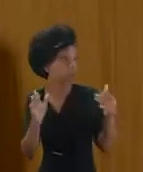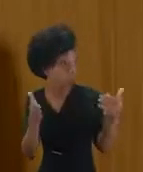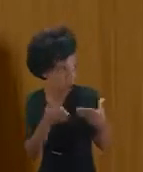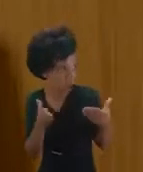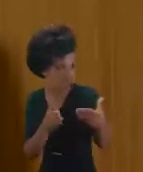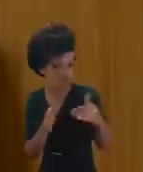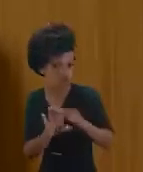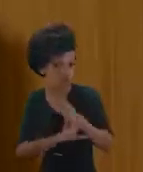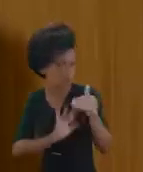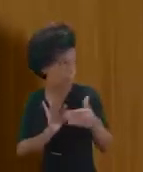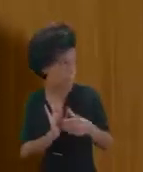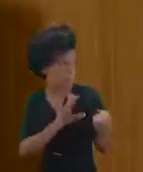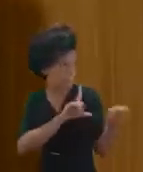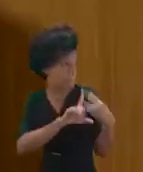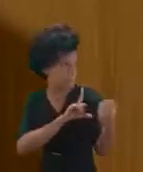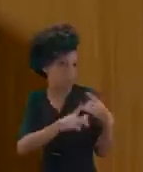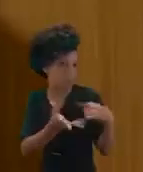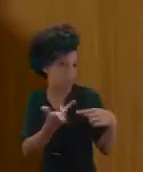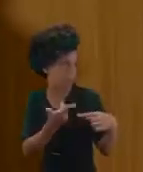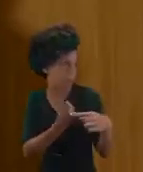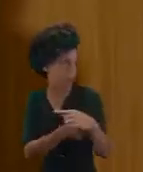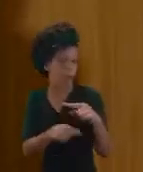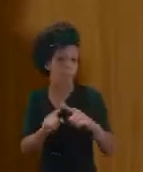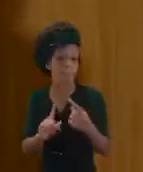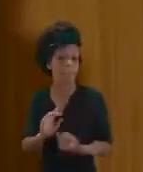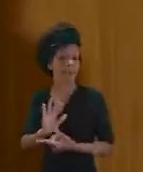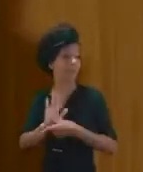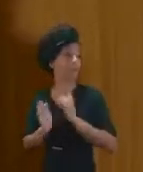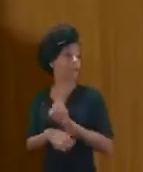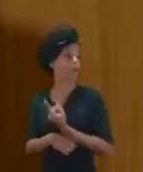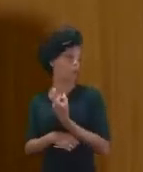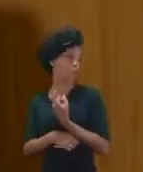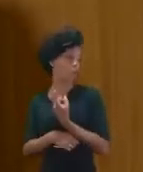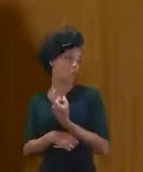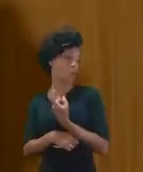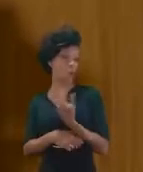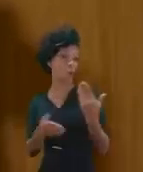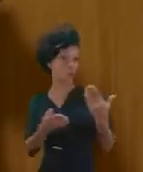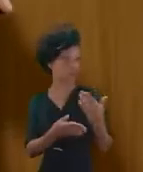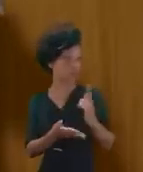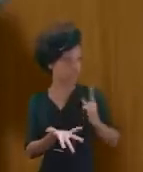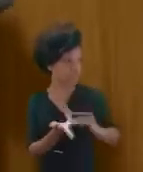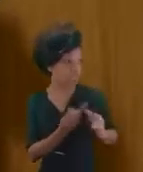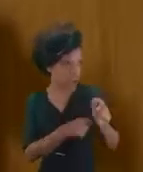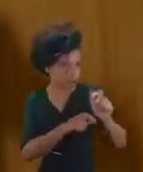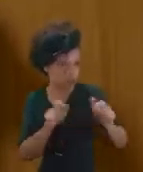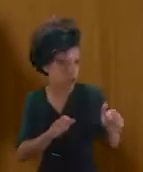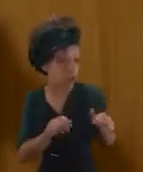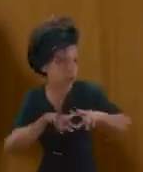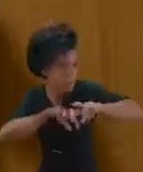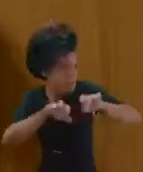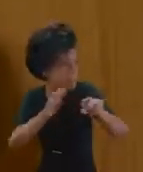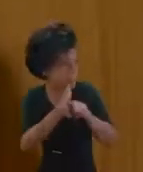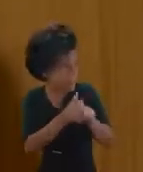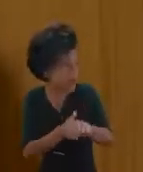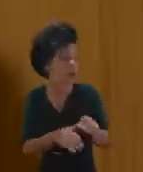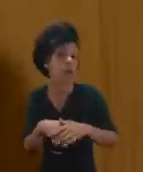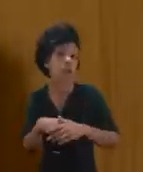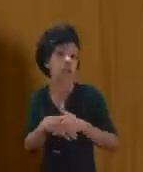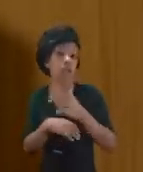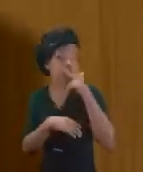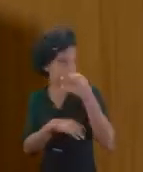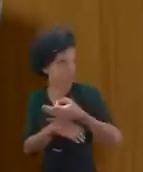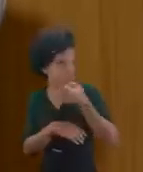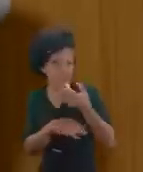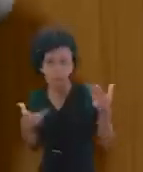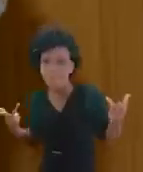jornal ou seja isso é muito legal porque antes era um único muro hoje você tem várias pessoas achando coisas e eu acho que